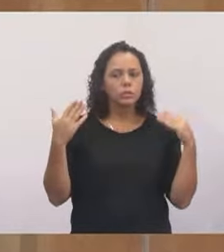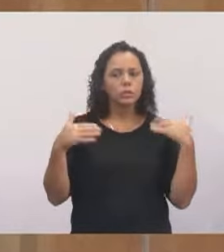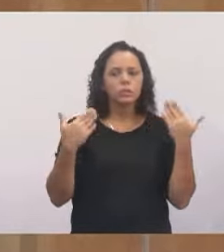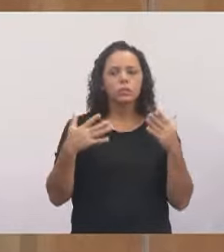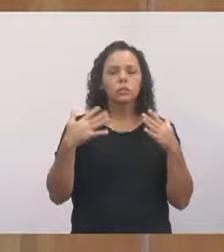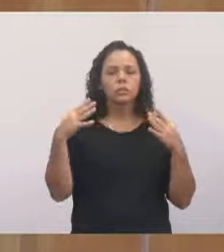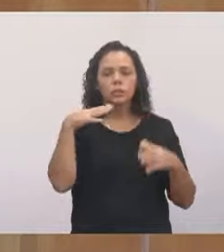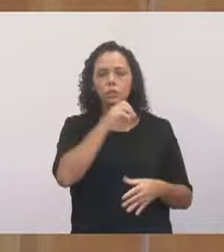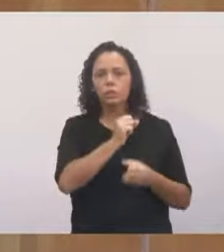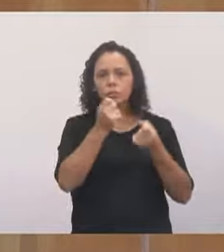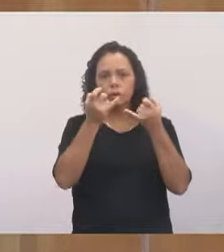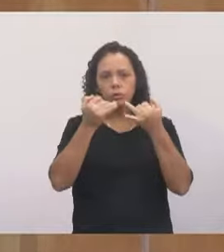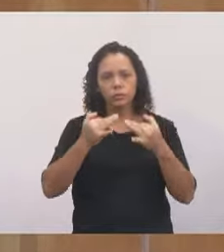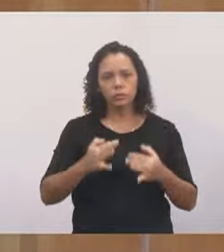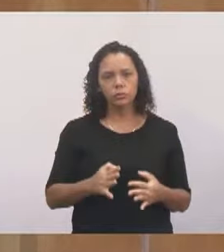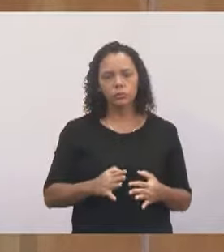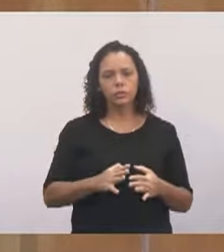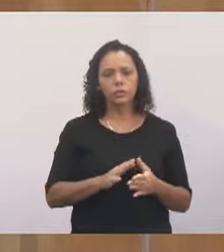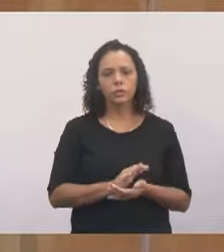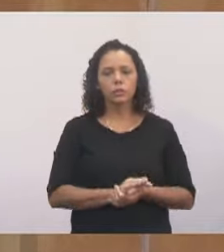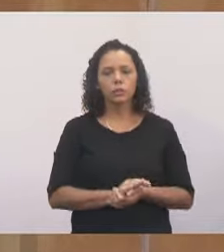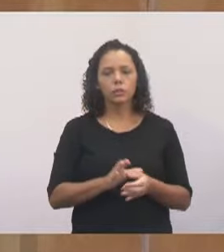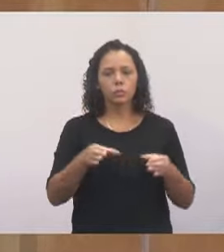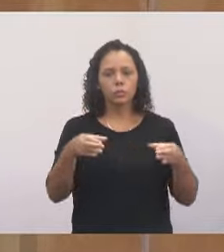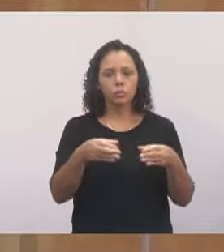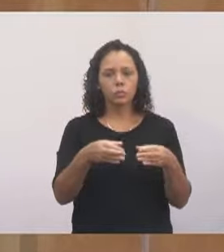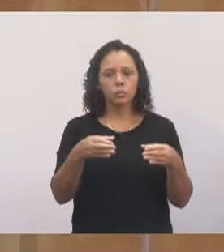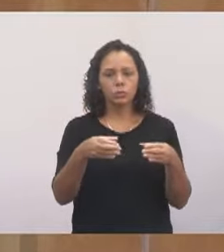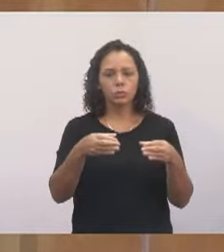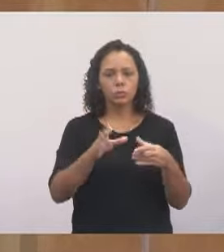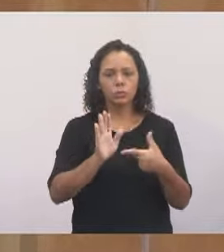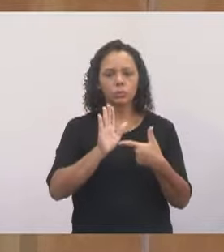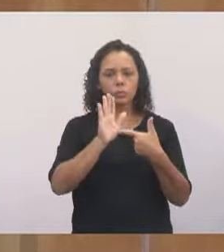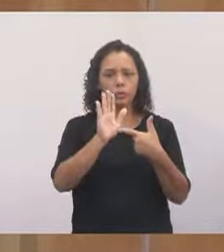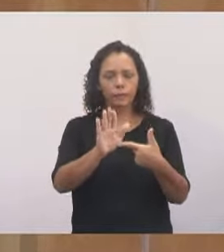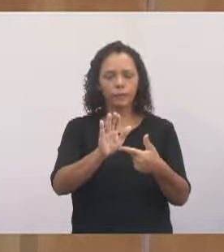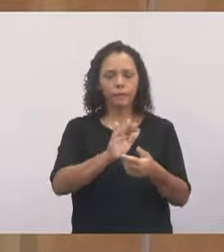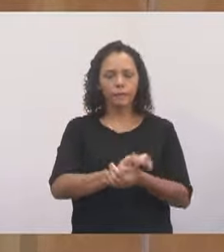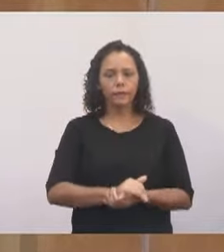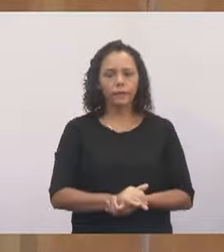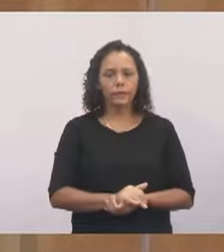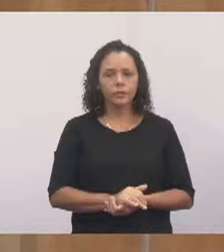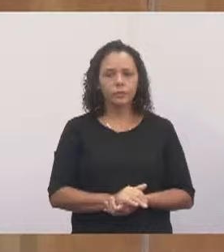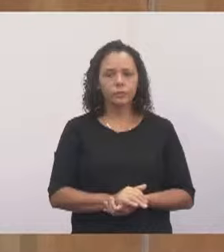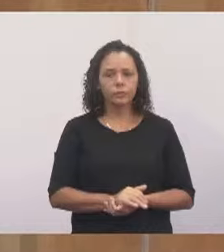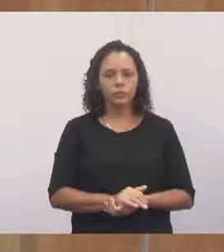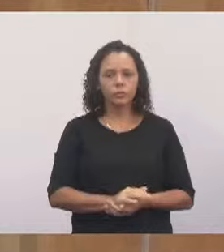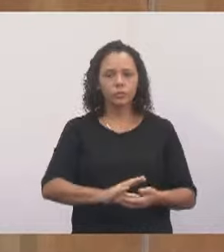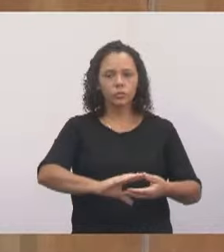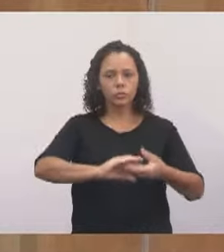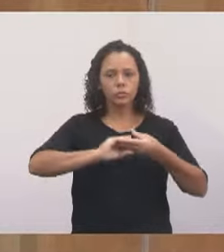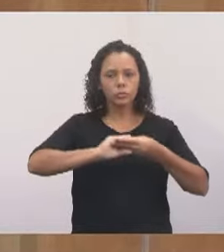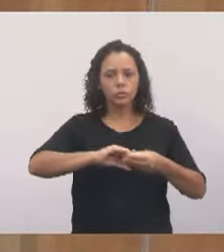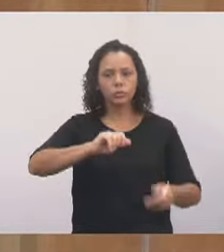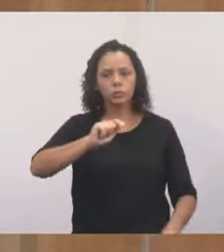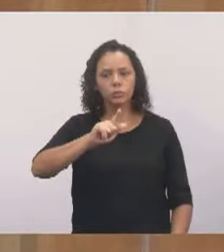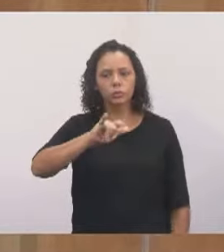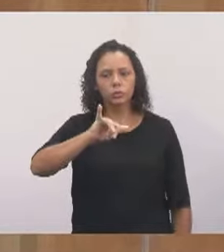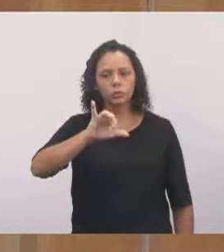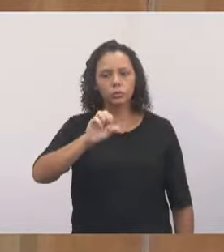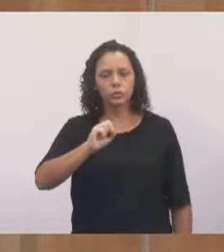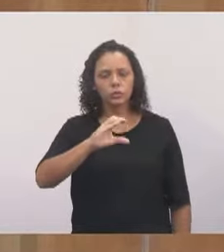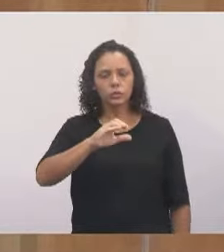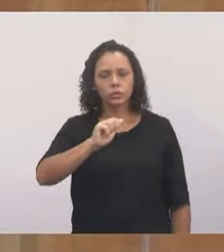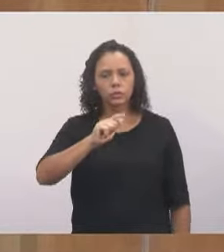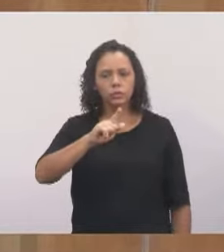aqui, apresentar o Ponte Preta para a nossa cidade. Então, gostaria aqui de cumprimentar o Luiz Cláudio, o amigo